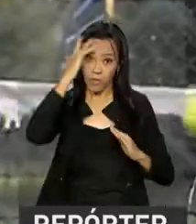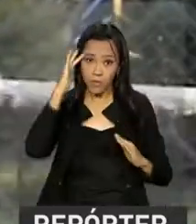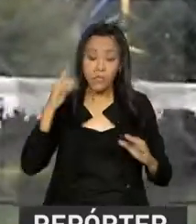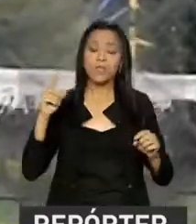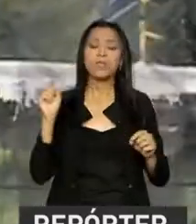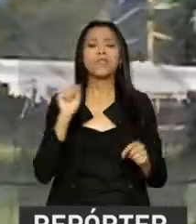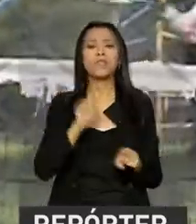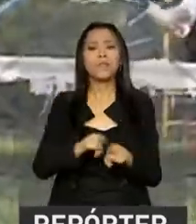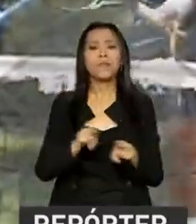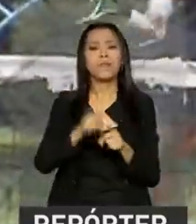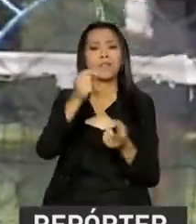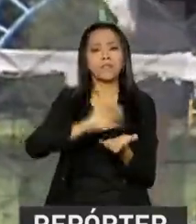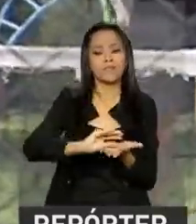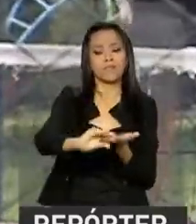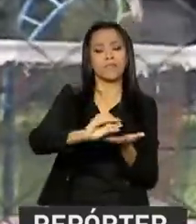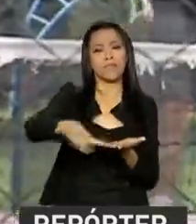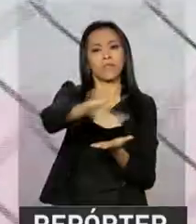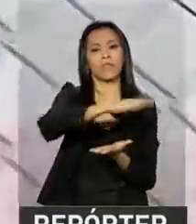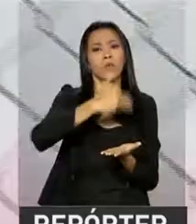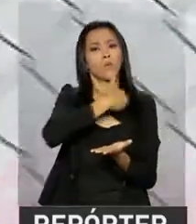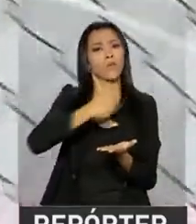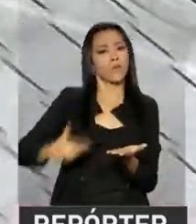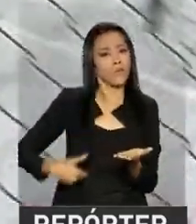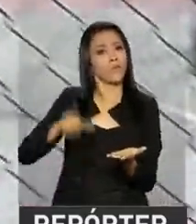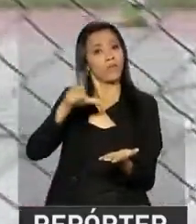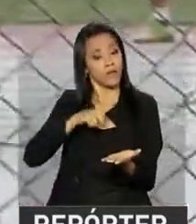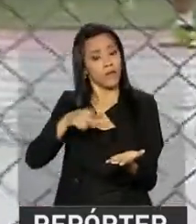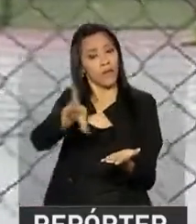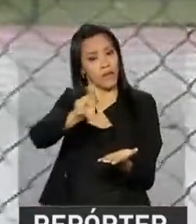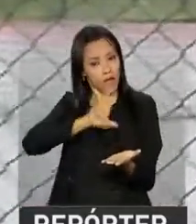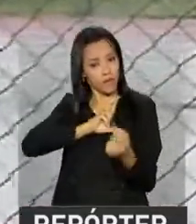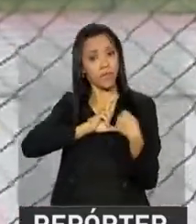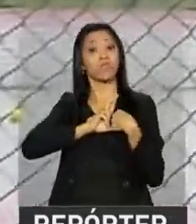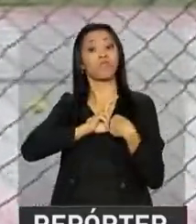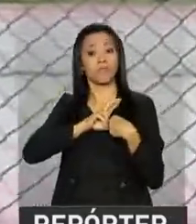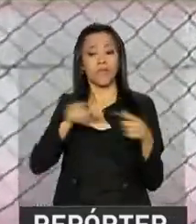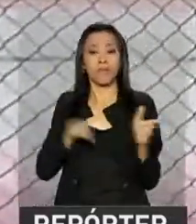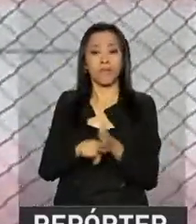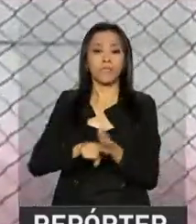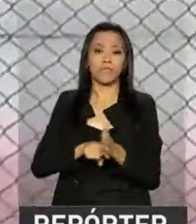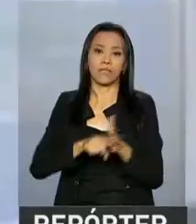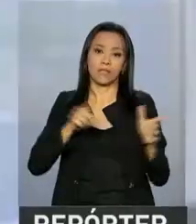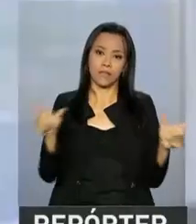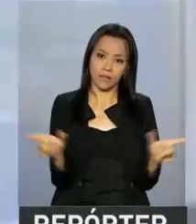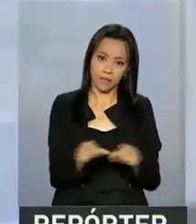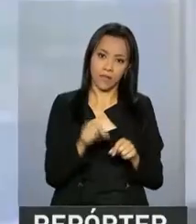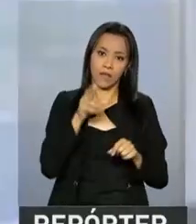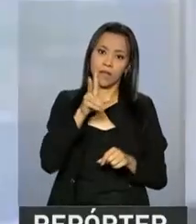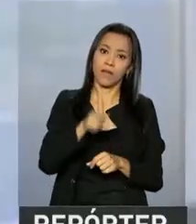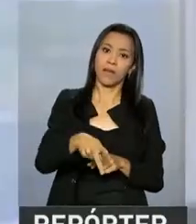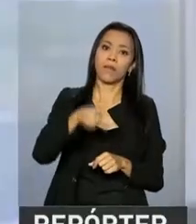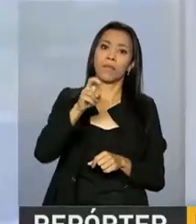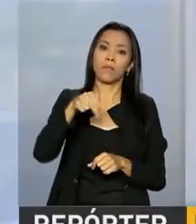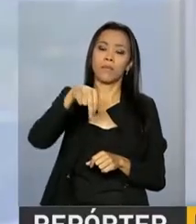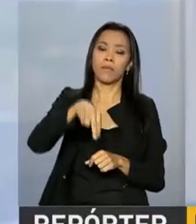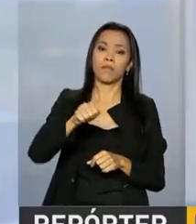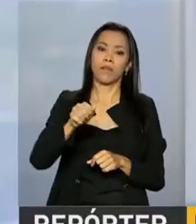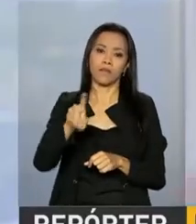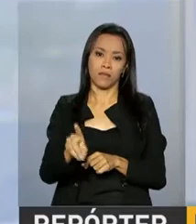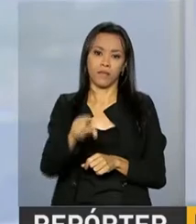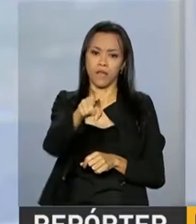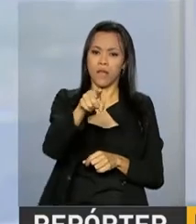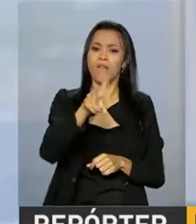iniciativas o poder público tem como base os resultados da pnad sobre atividades físicas os dados serão processados